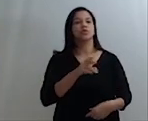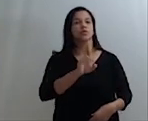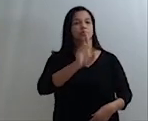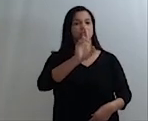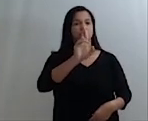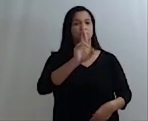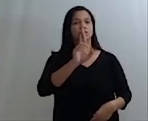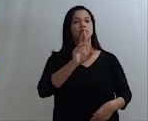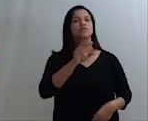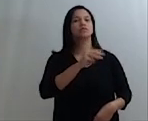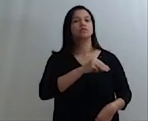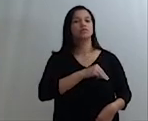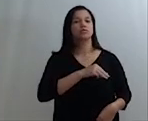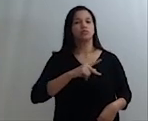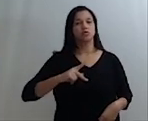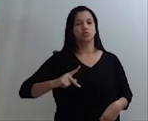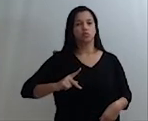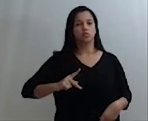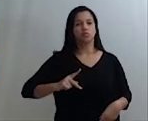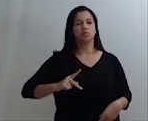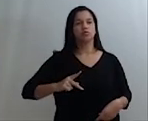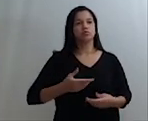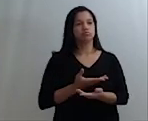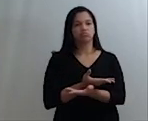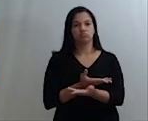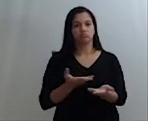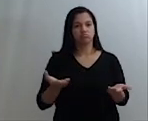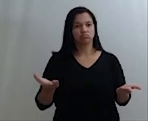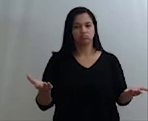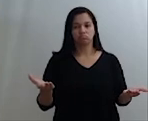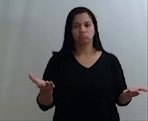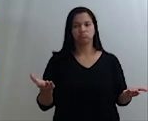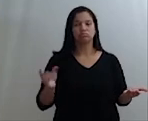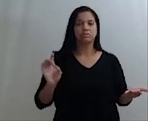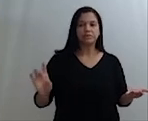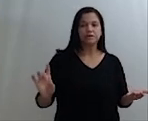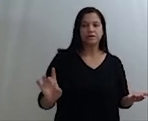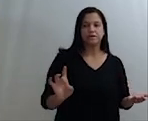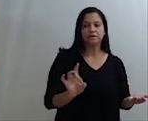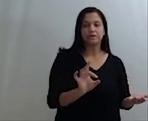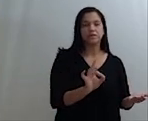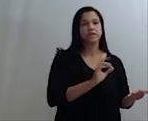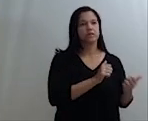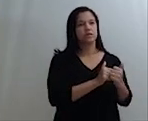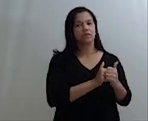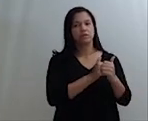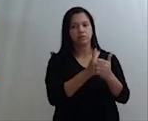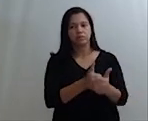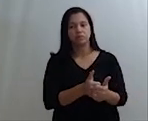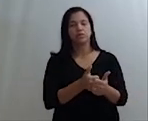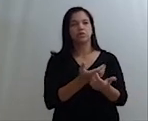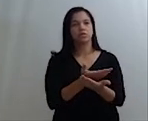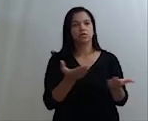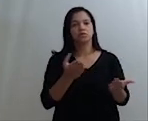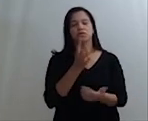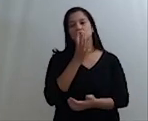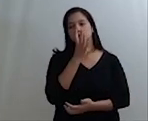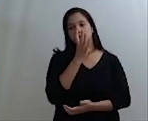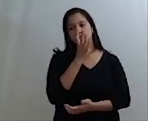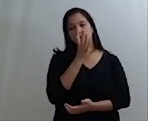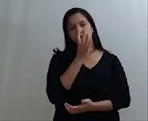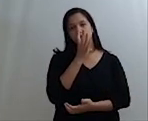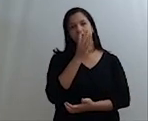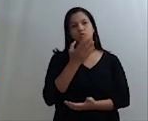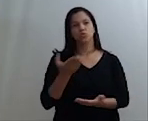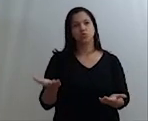Federal serventuários e os advogados que acompanh essa sessão aqui a gente tá